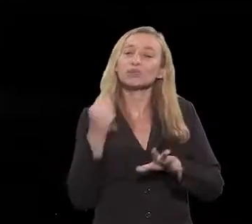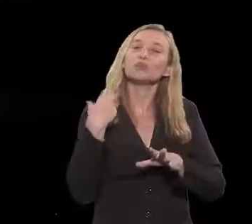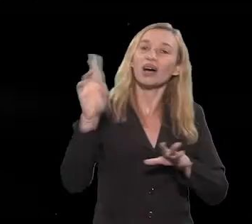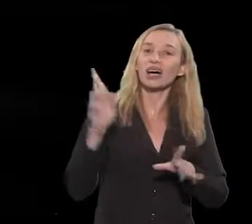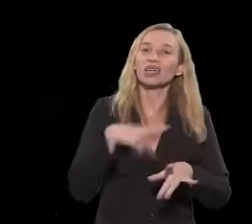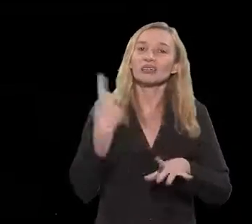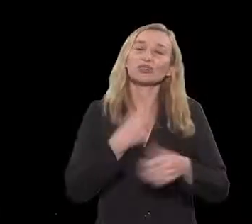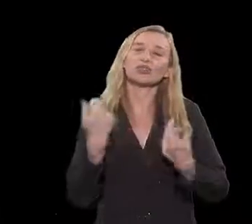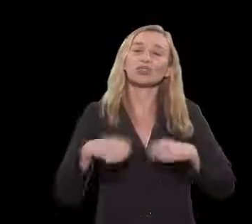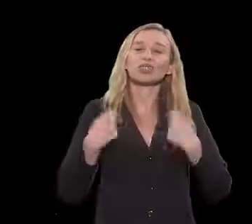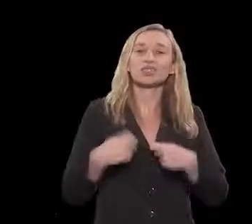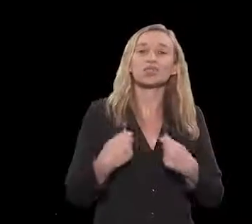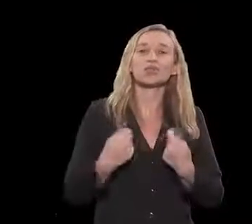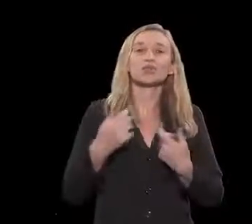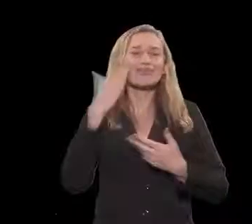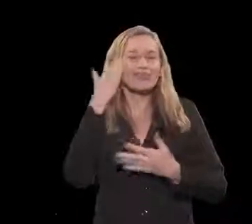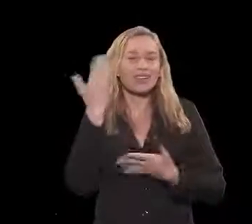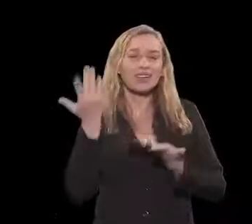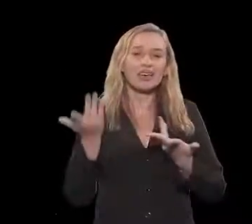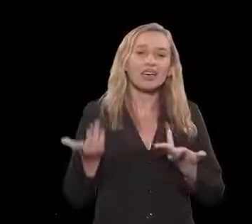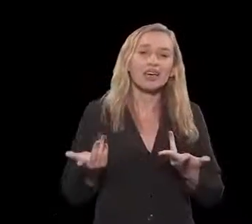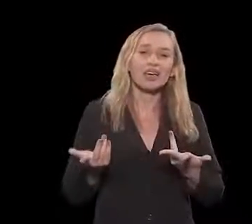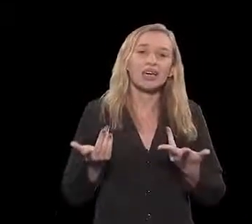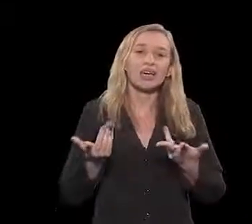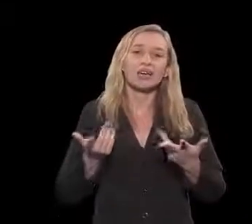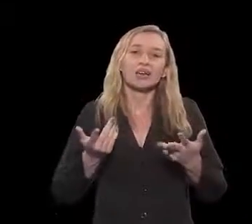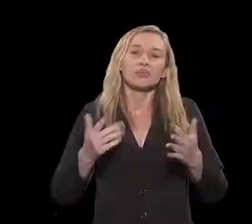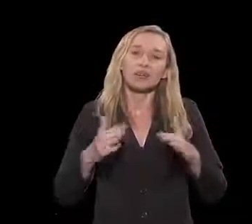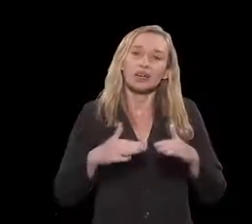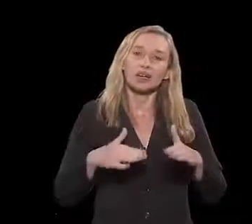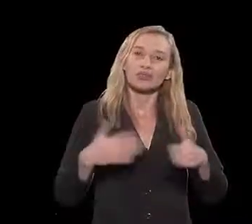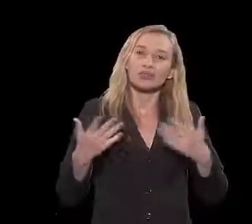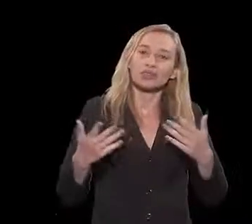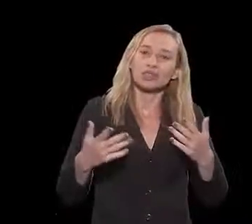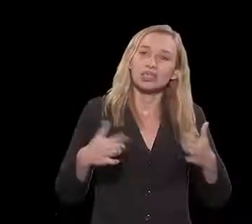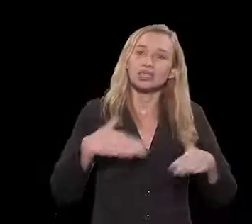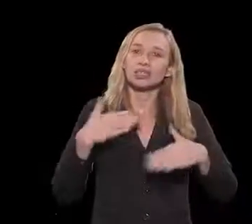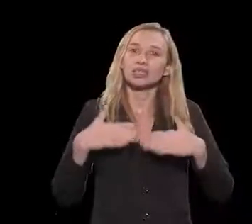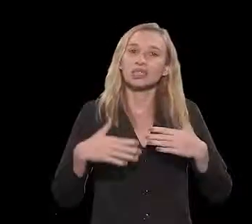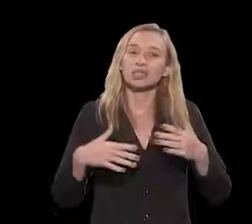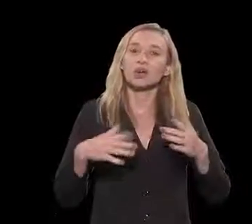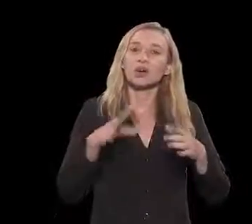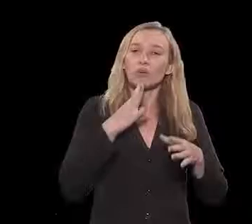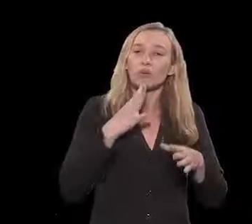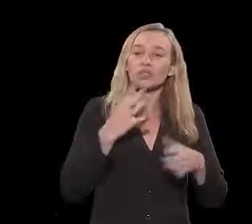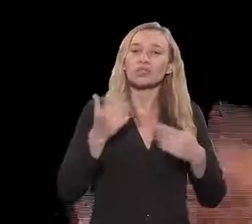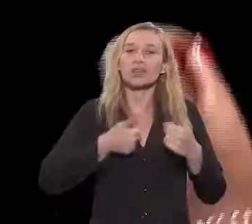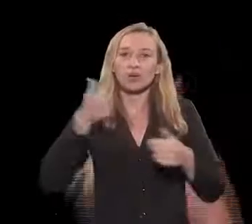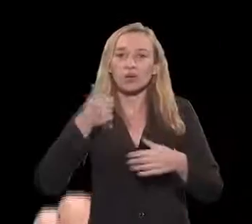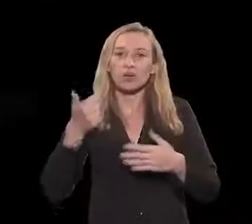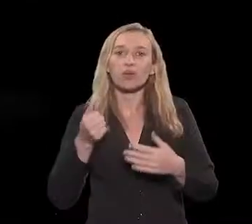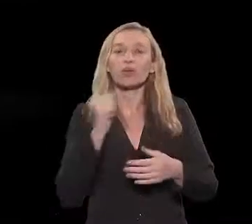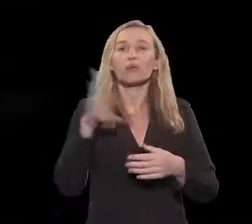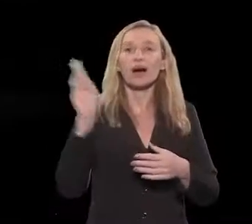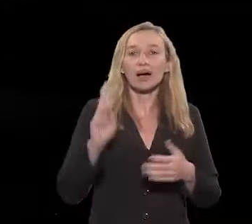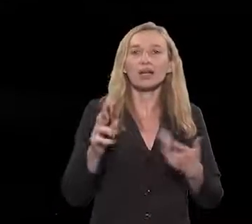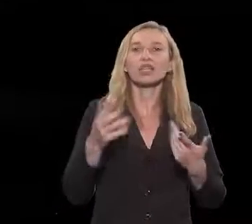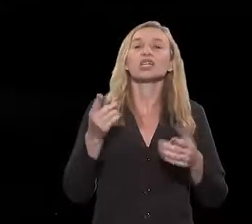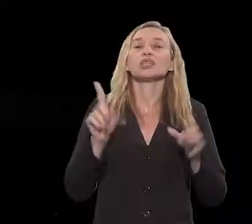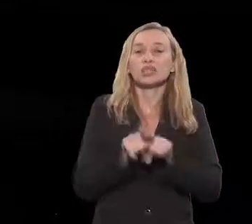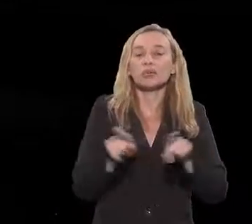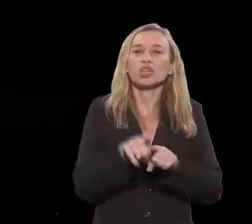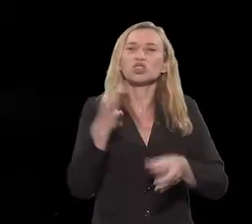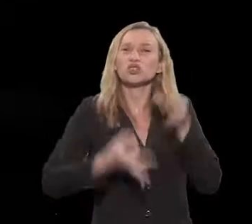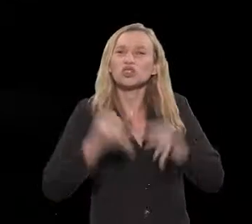Que a gente precisa entender para além do entretenimento, sabe? A gente precisa entender e o bar é a desmistifica cultura, também,